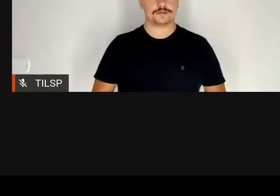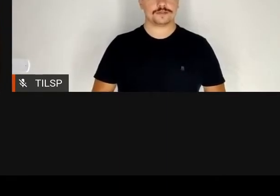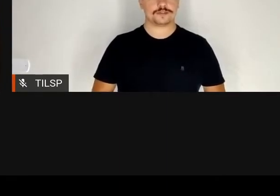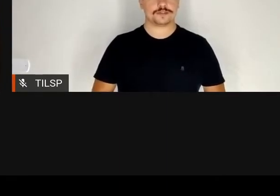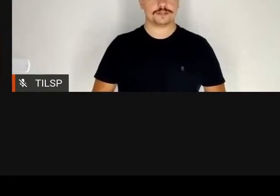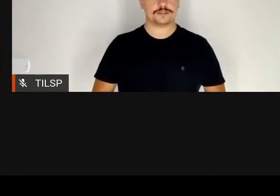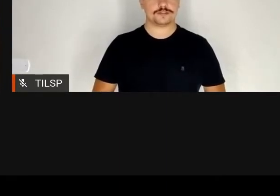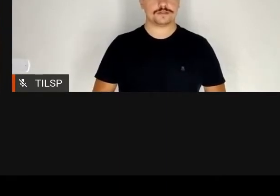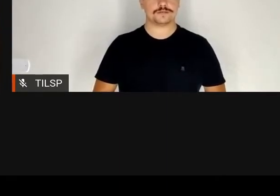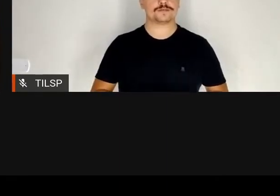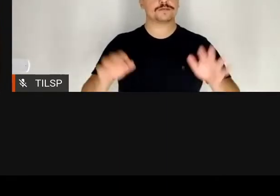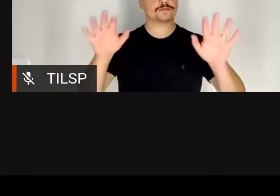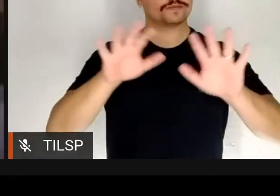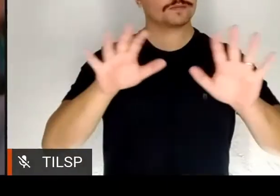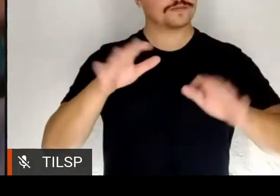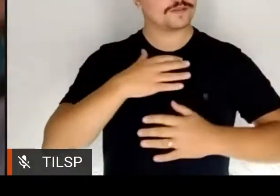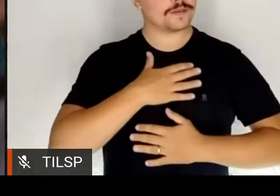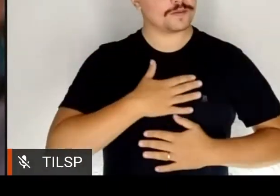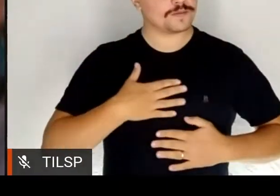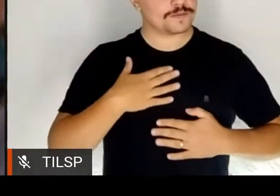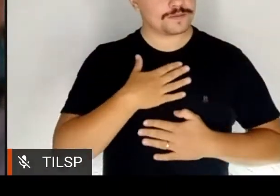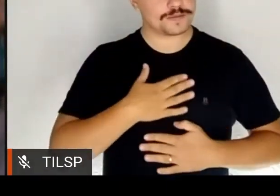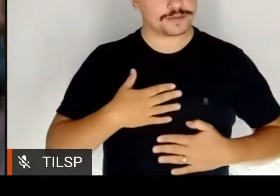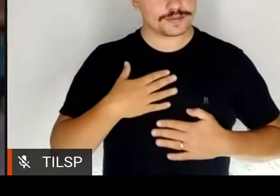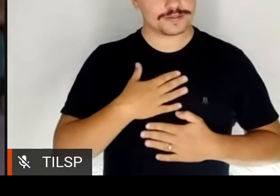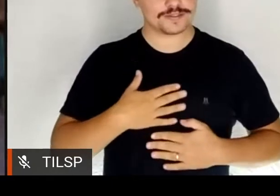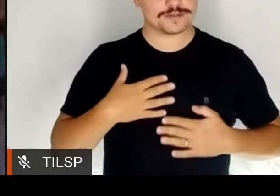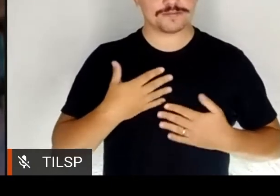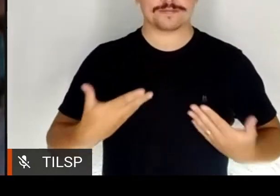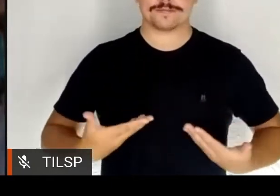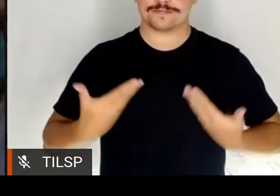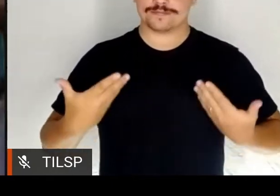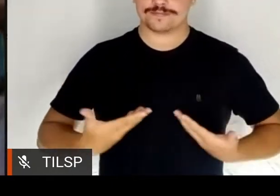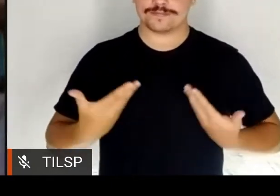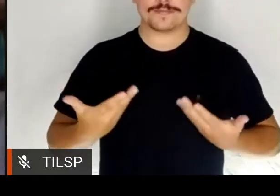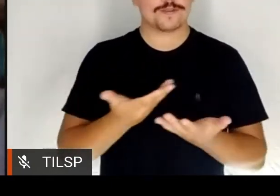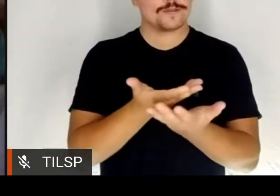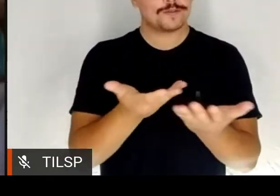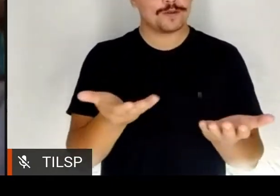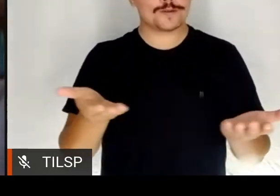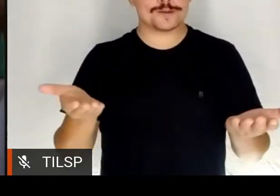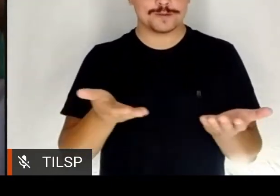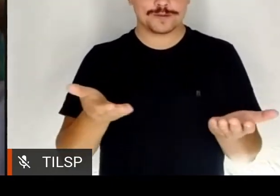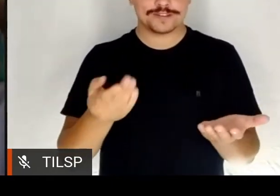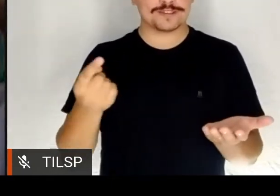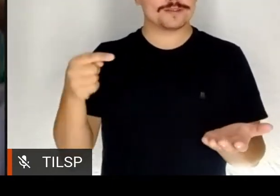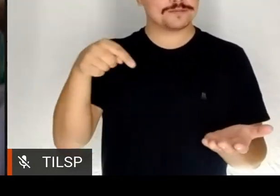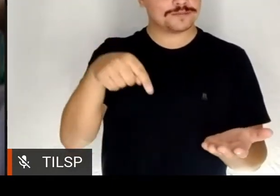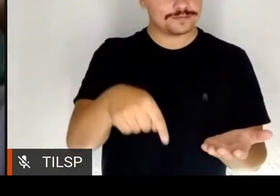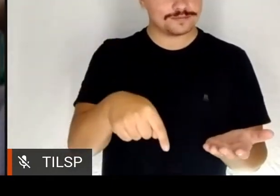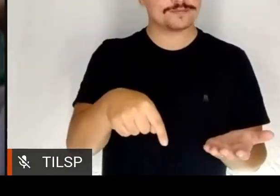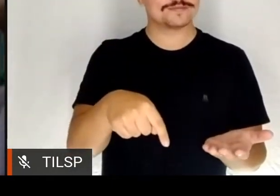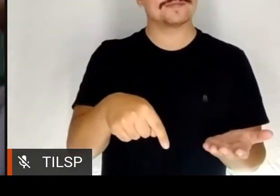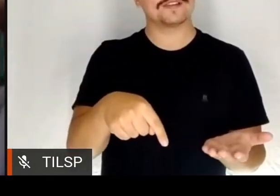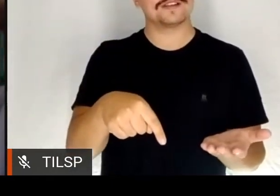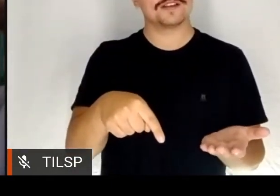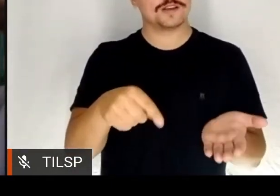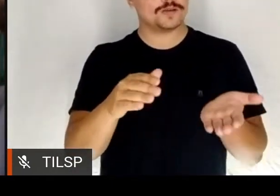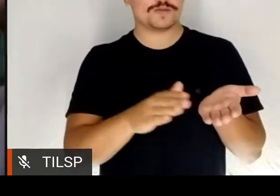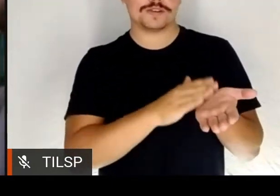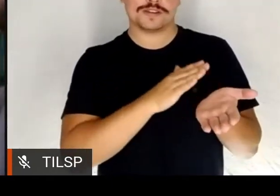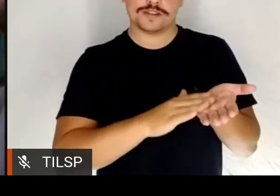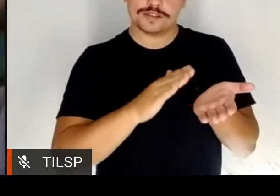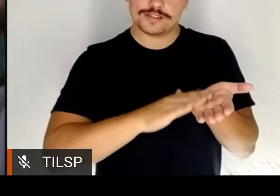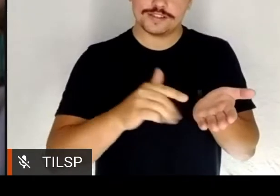É um prazer muito grande estarmos todos aqui reunidos hoje para esse evento do lançamento do